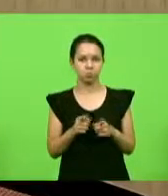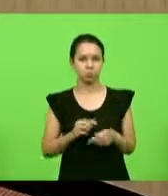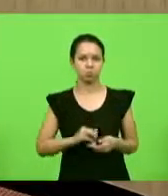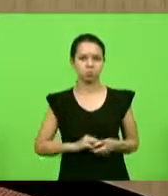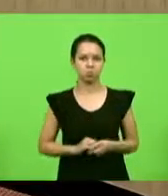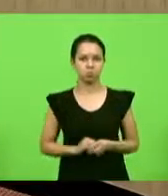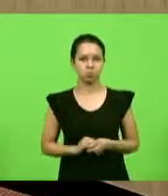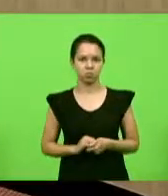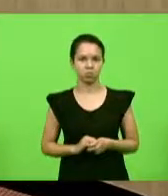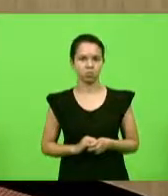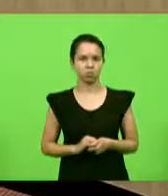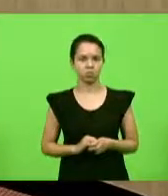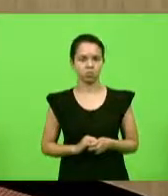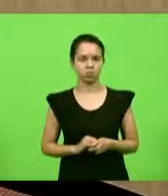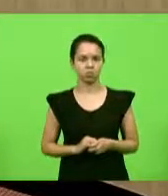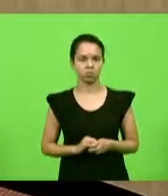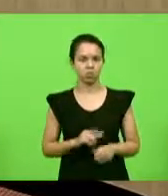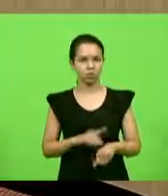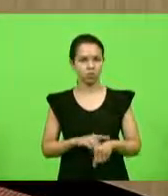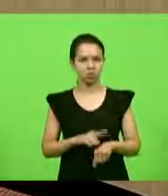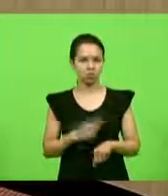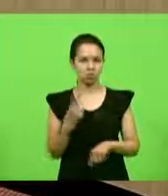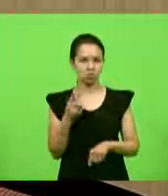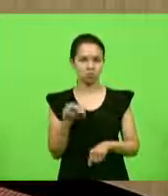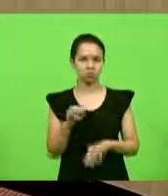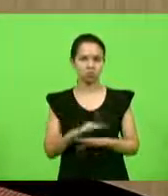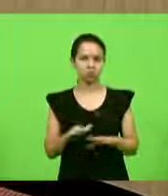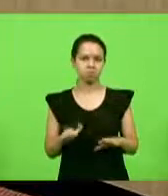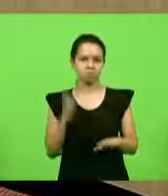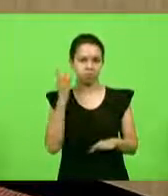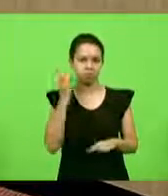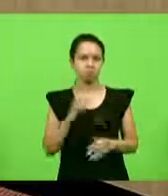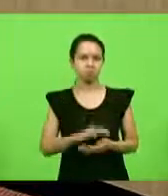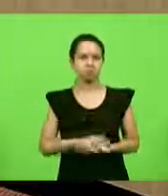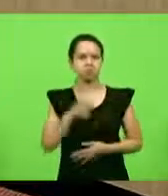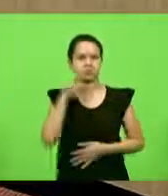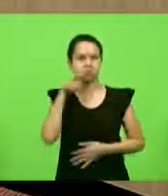Penso eu que não passa de 2 minutos. Eu